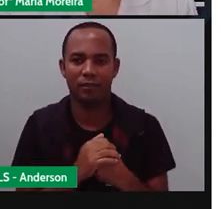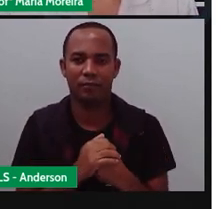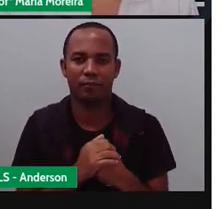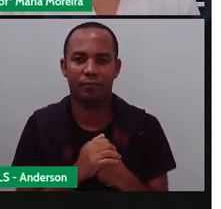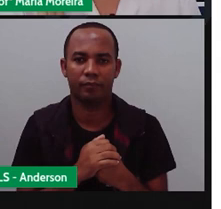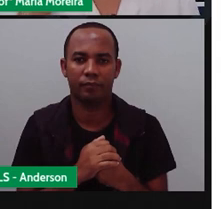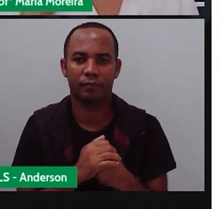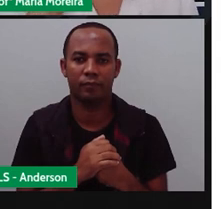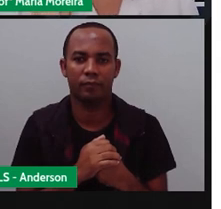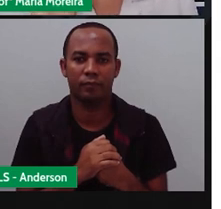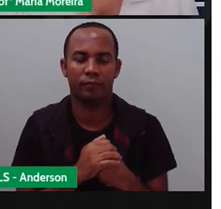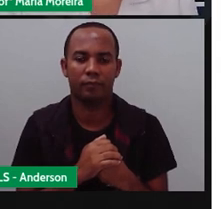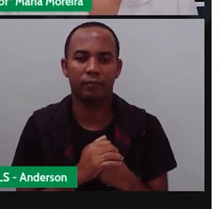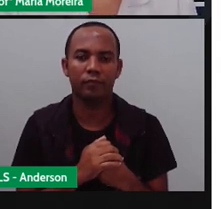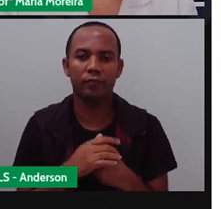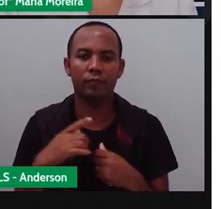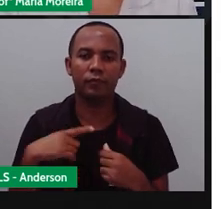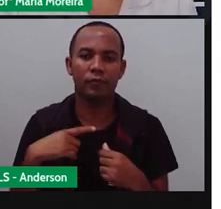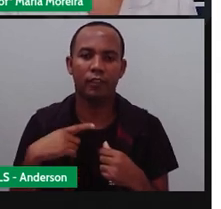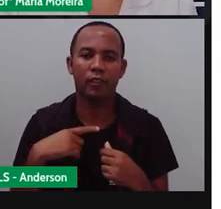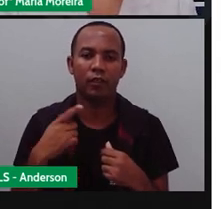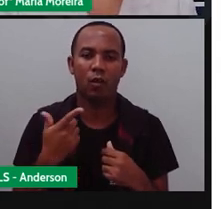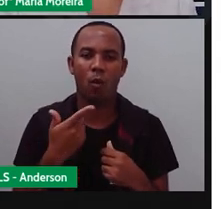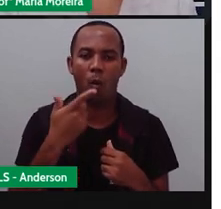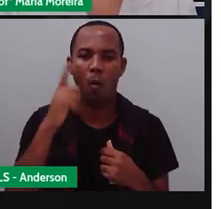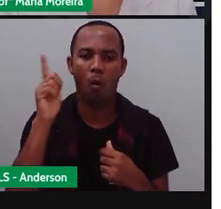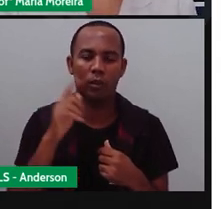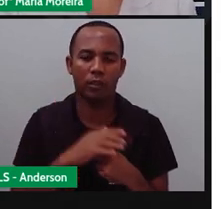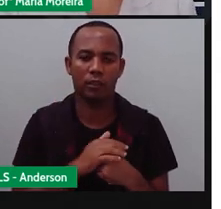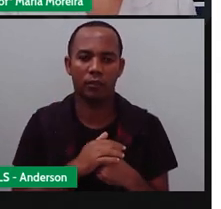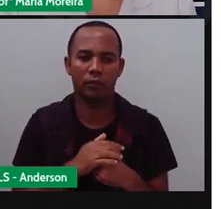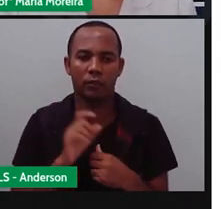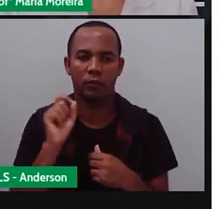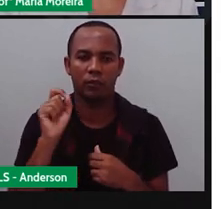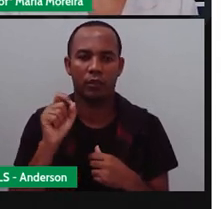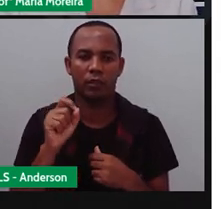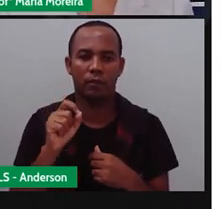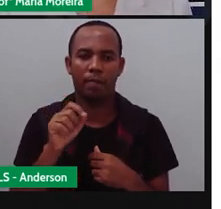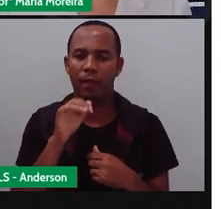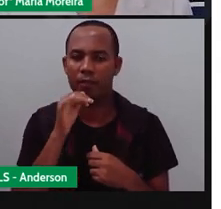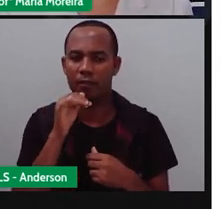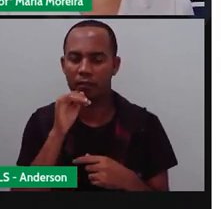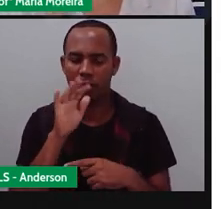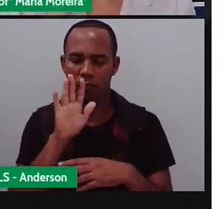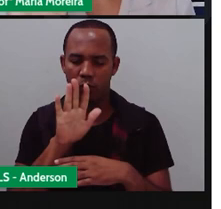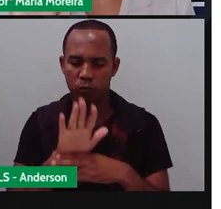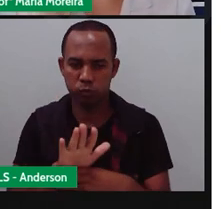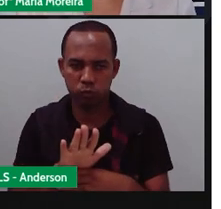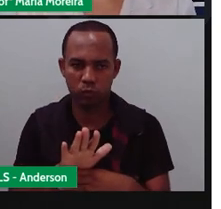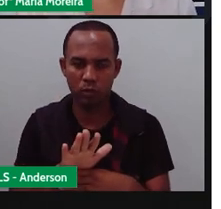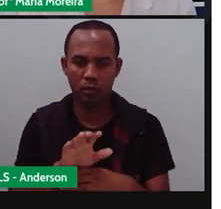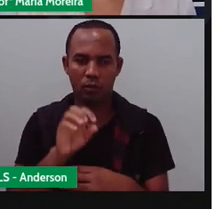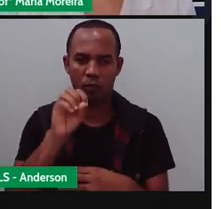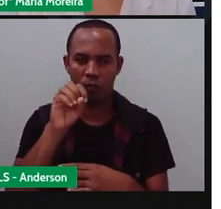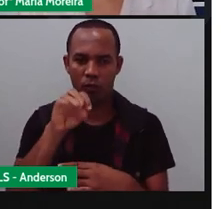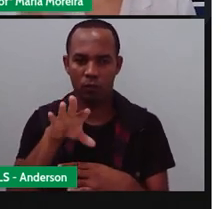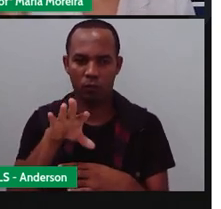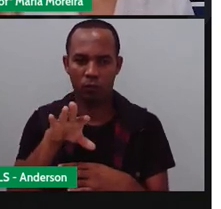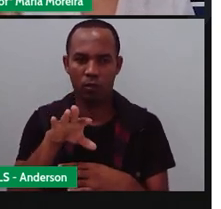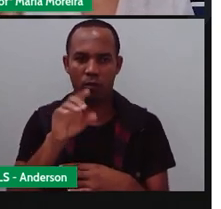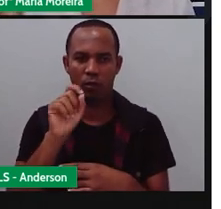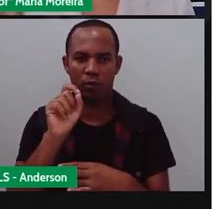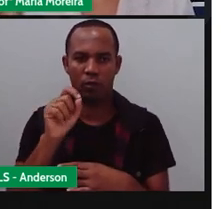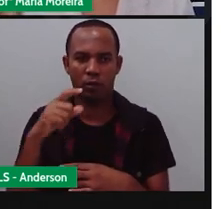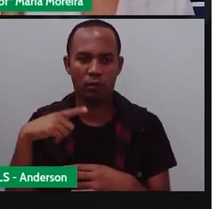Bom existe uma outra lanterna nos veículos que a de freio quando você aperta o Freio ele acende